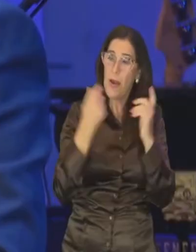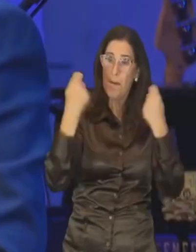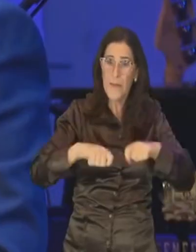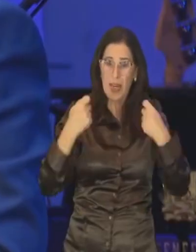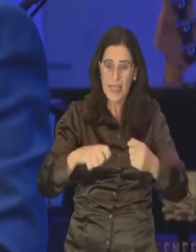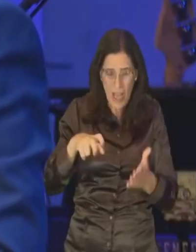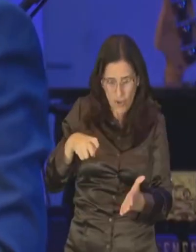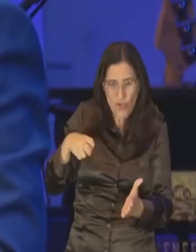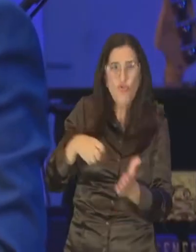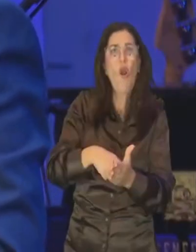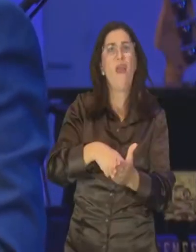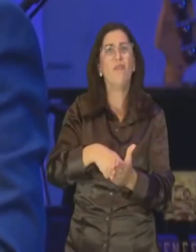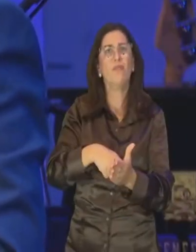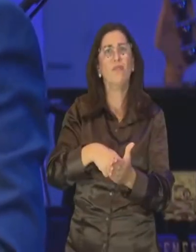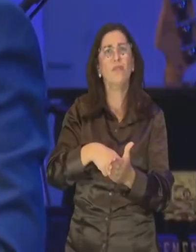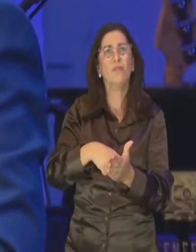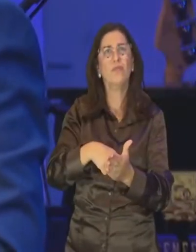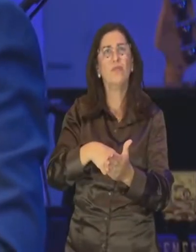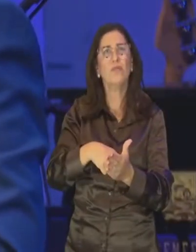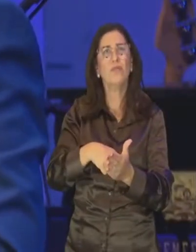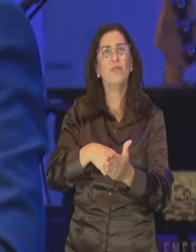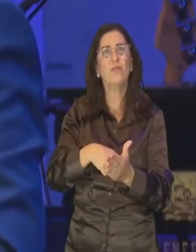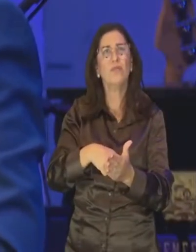de joelhos